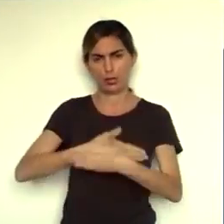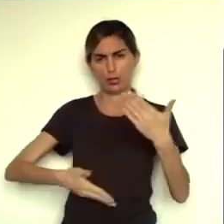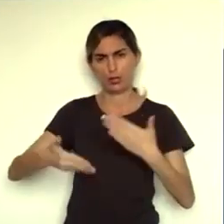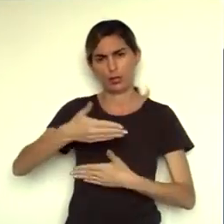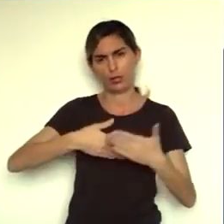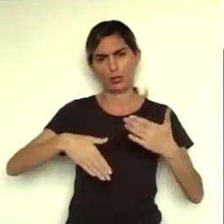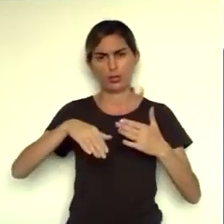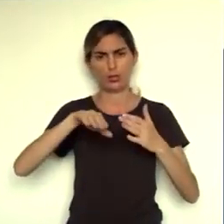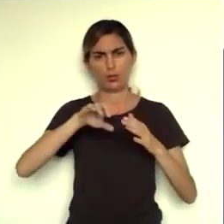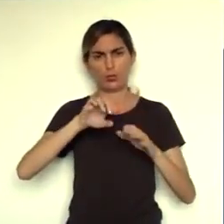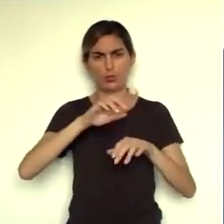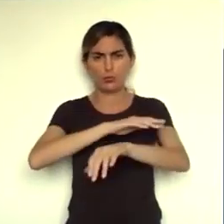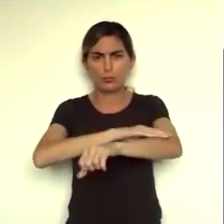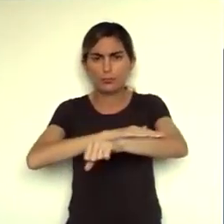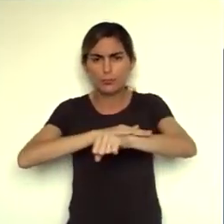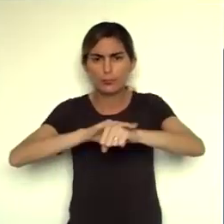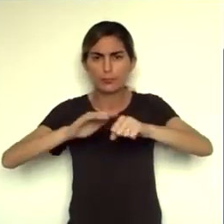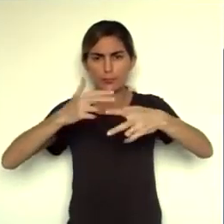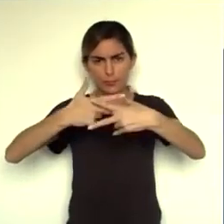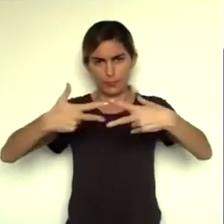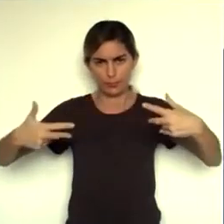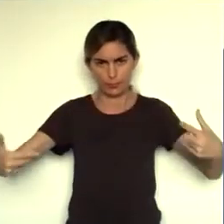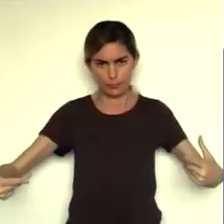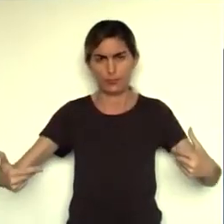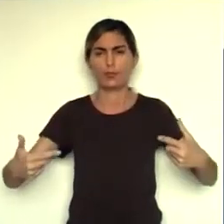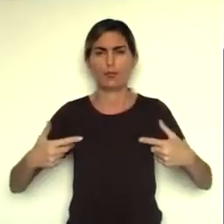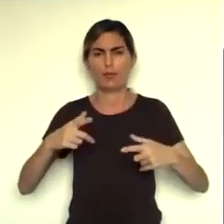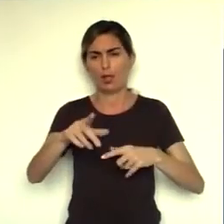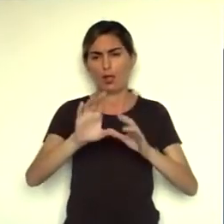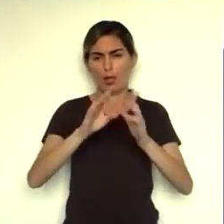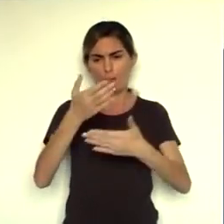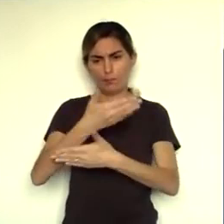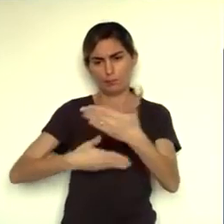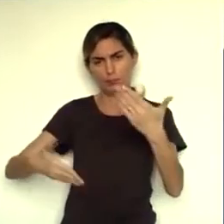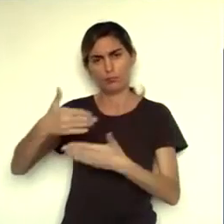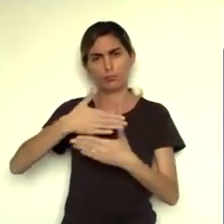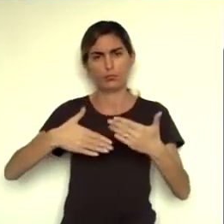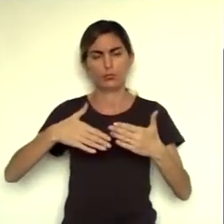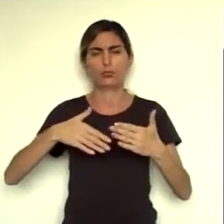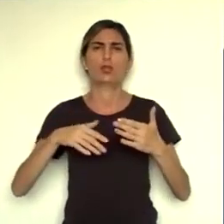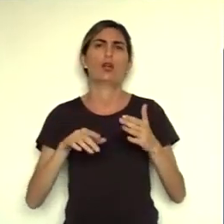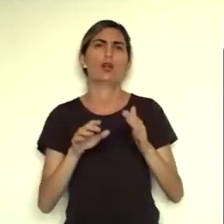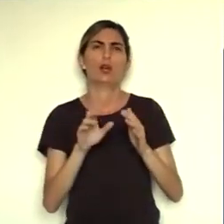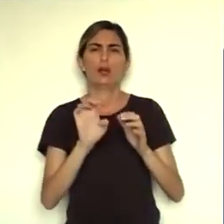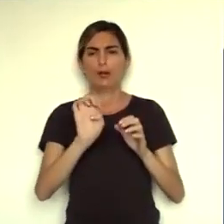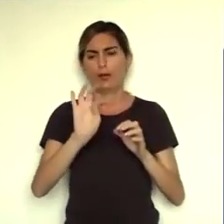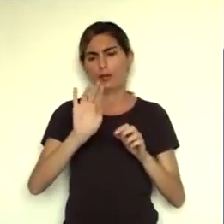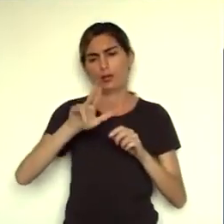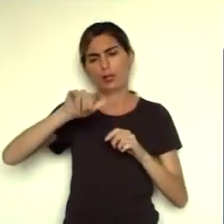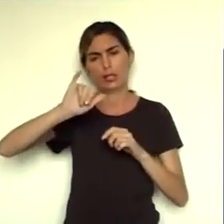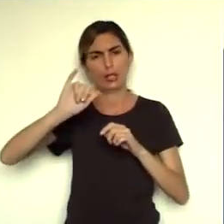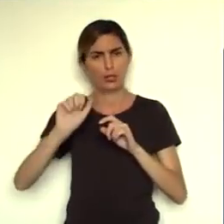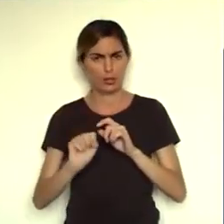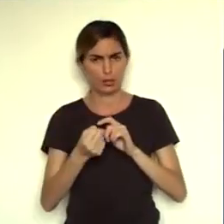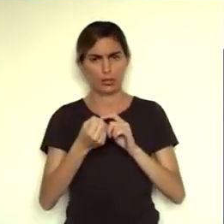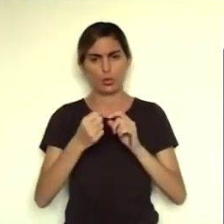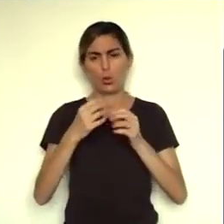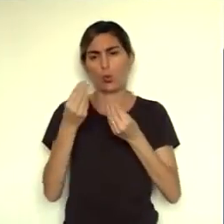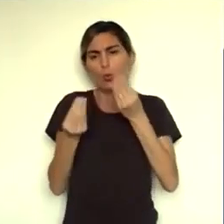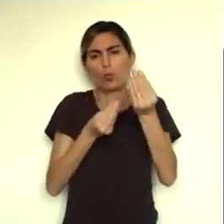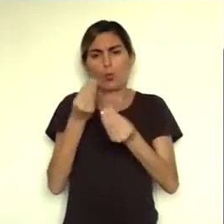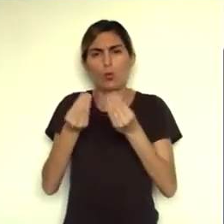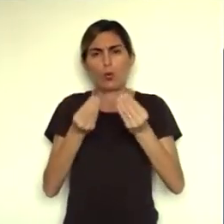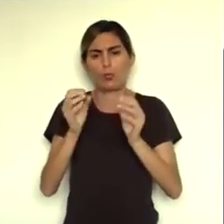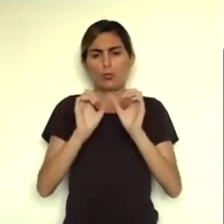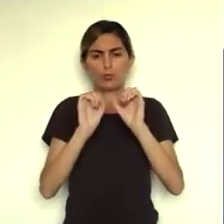as relações étnicas, elas são relações que advêm das etnias, ou seja,